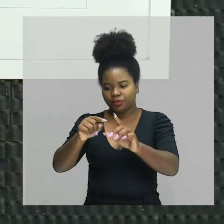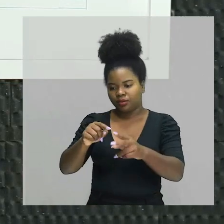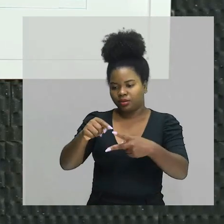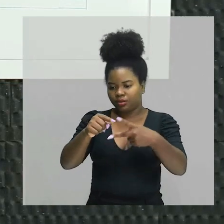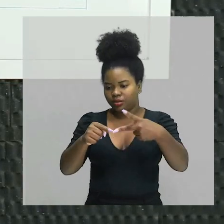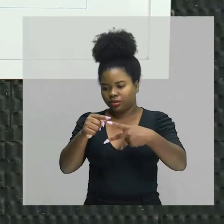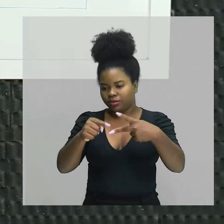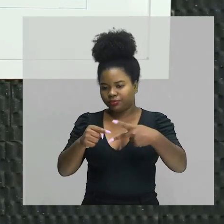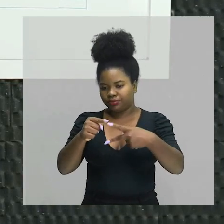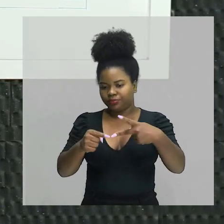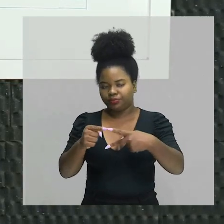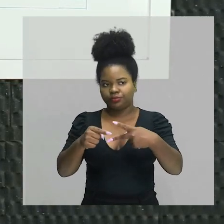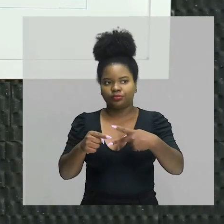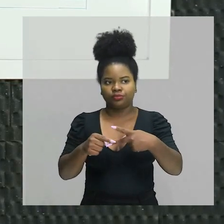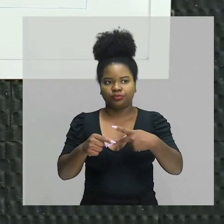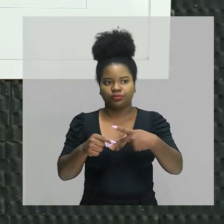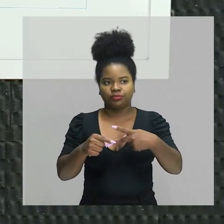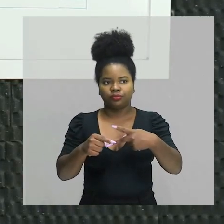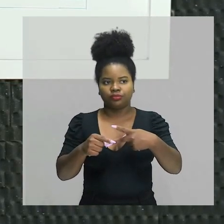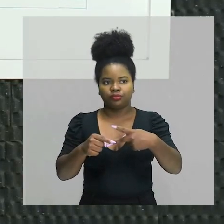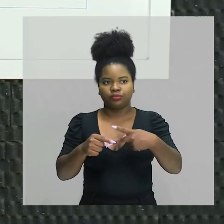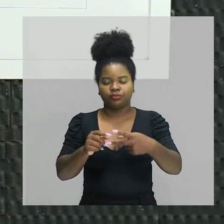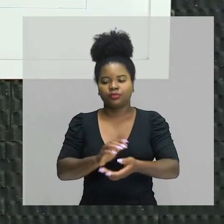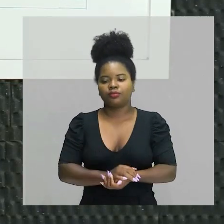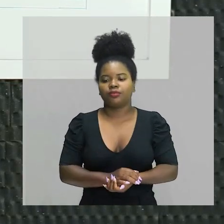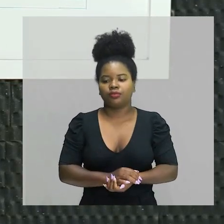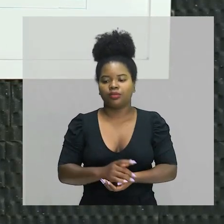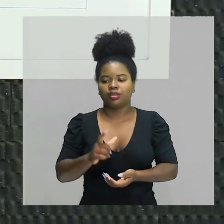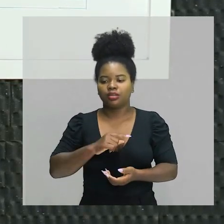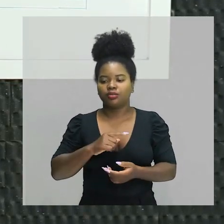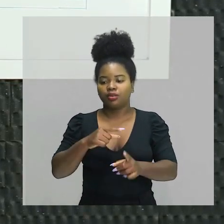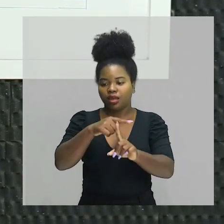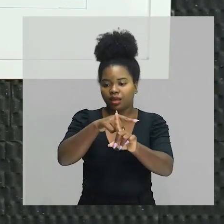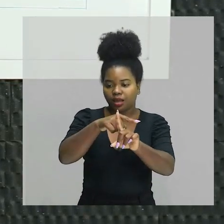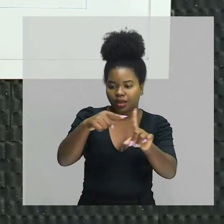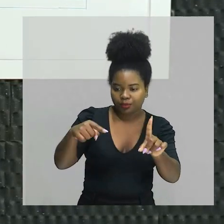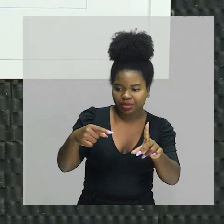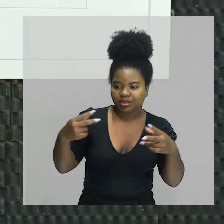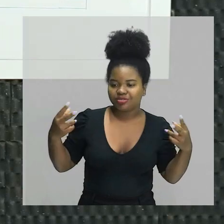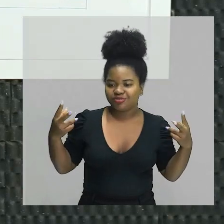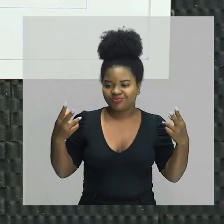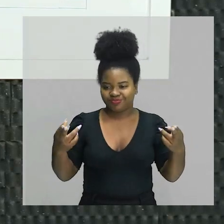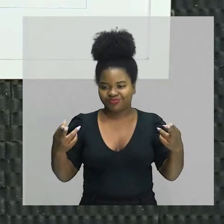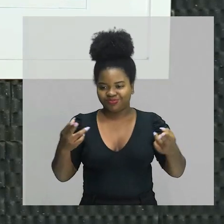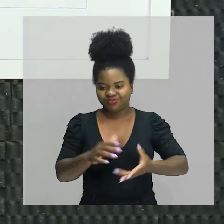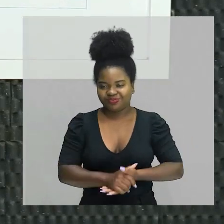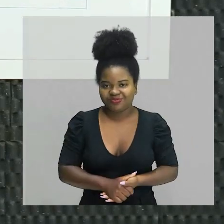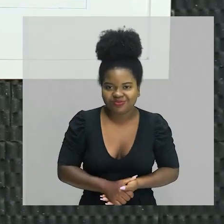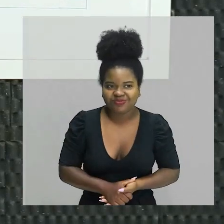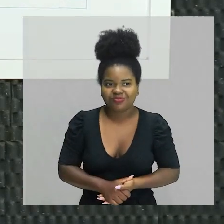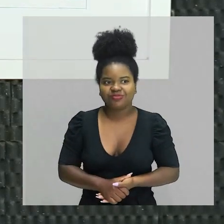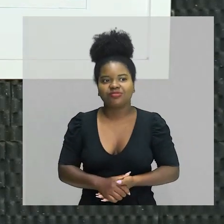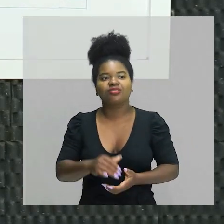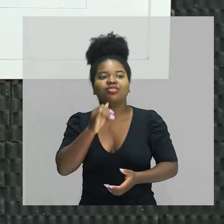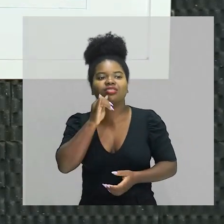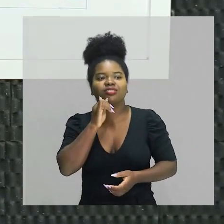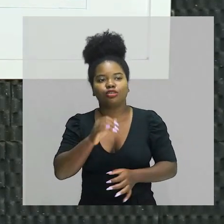é mediana. Ele vai dividir esse segmento aqui em duas partes iguais. Então, essa medida aqui vai ser de 1